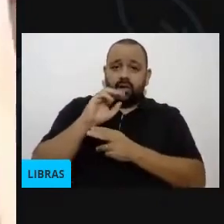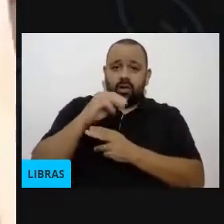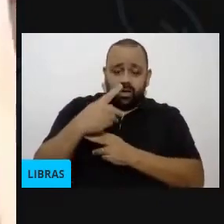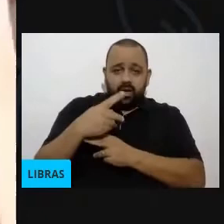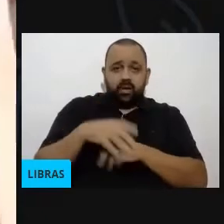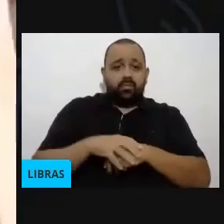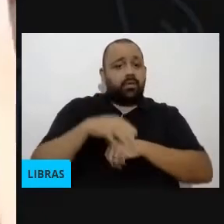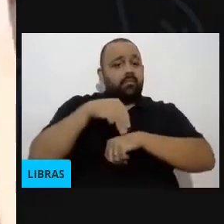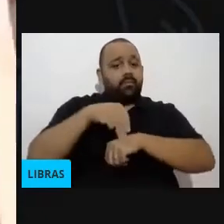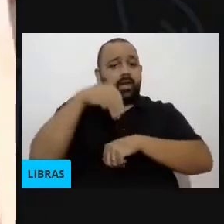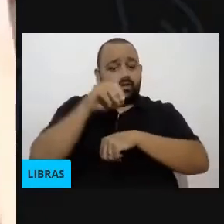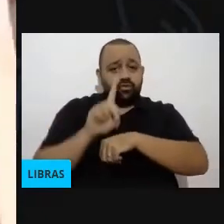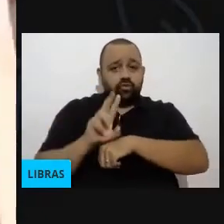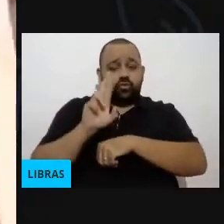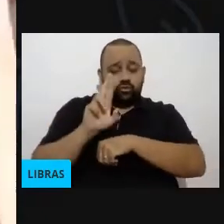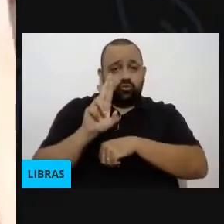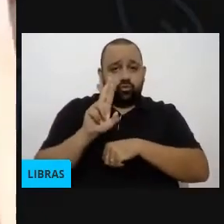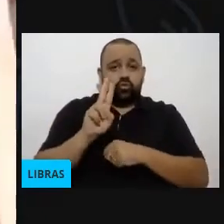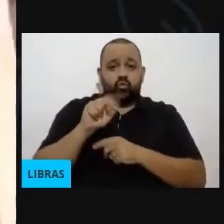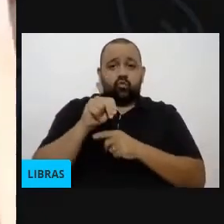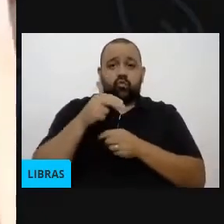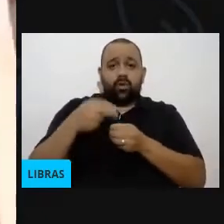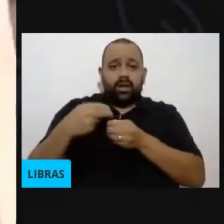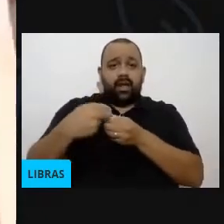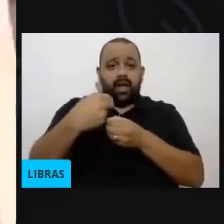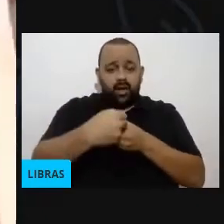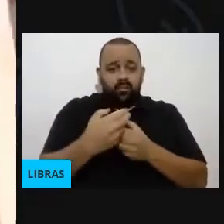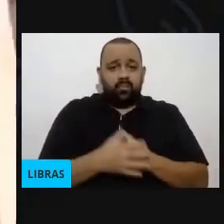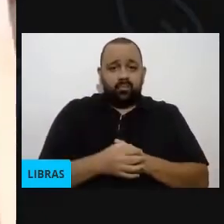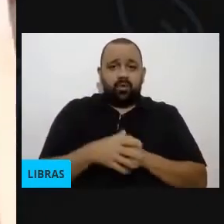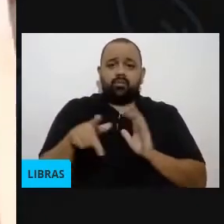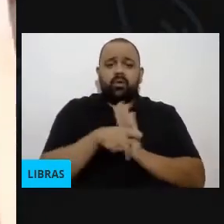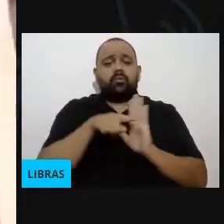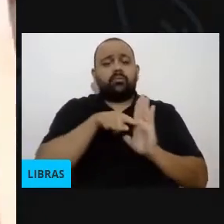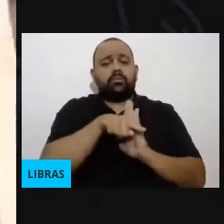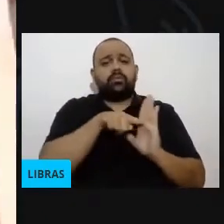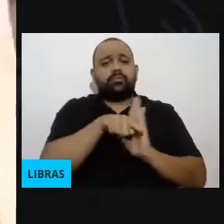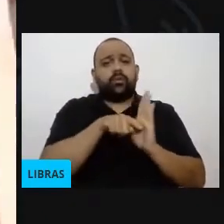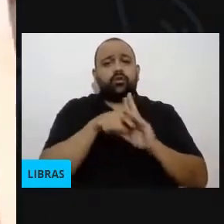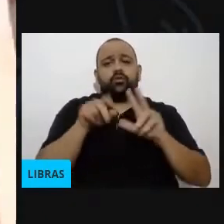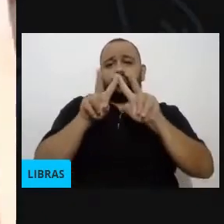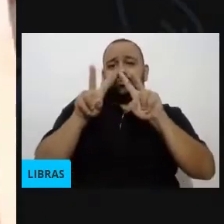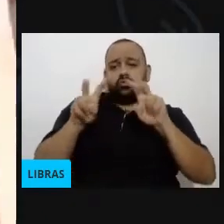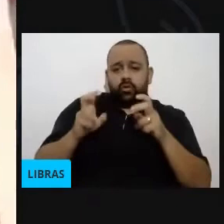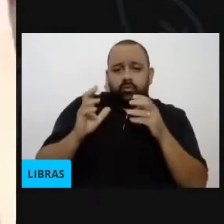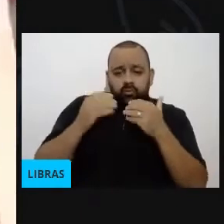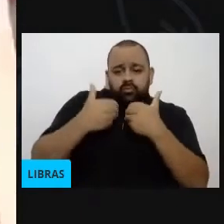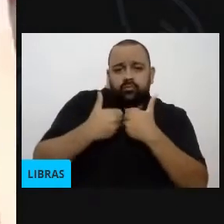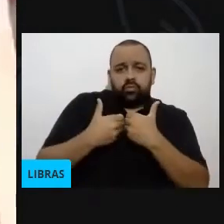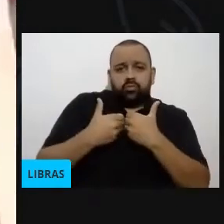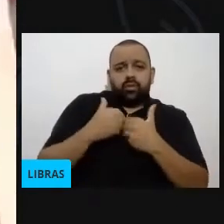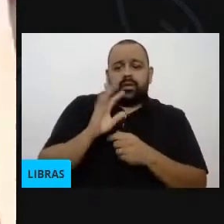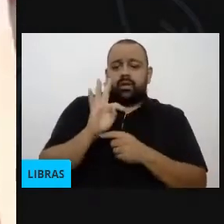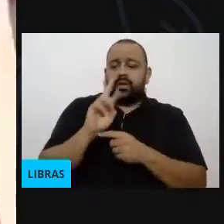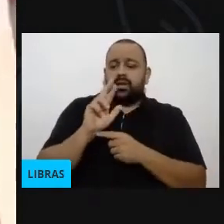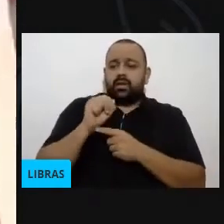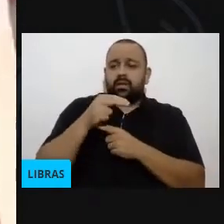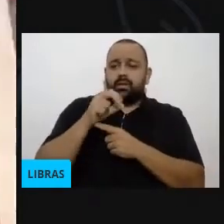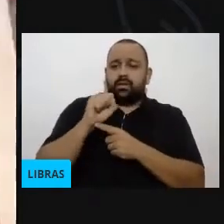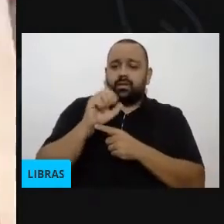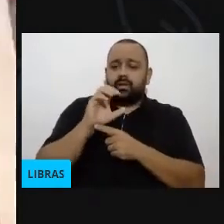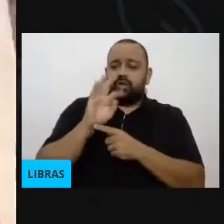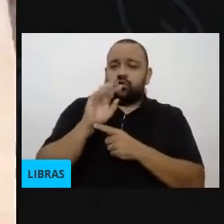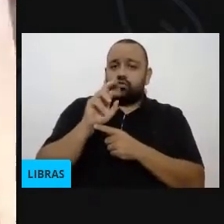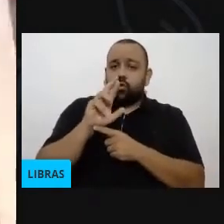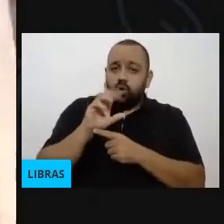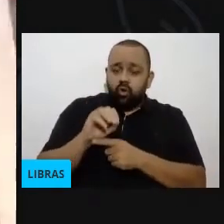pela Unicamp. Ambas as teses foram na área de transtornos invasivos do desenvolvimento, com